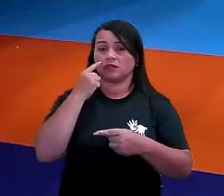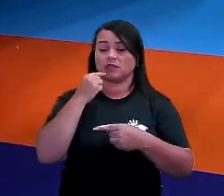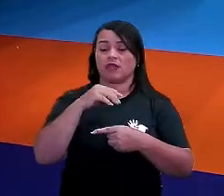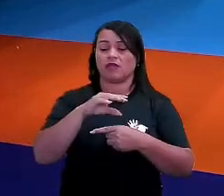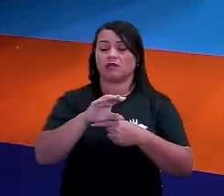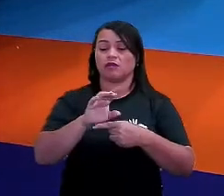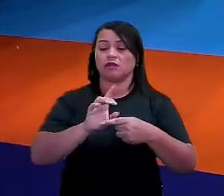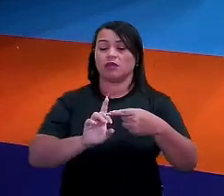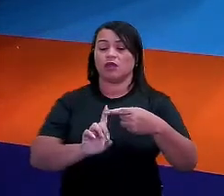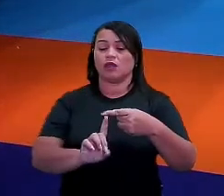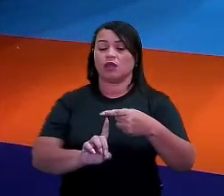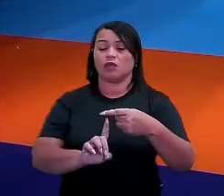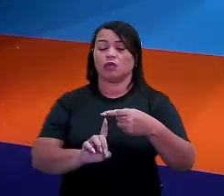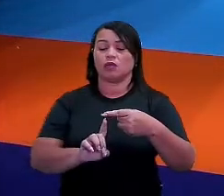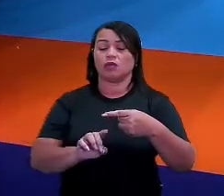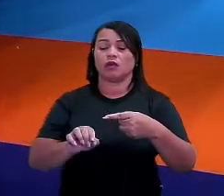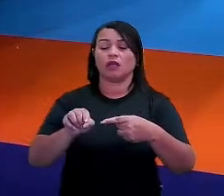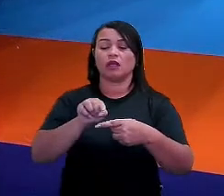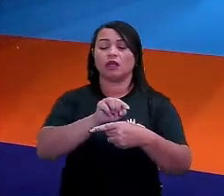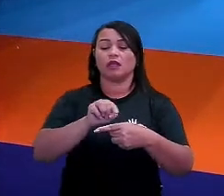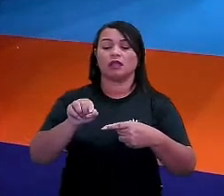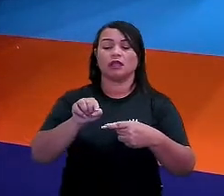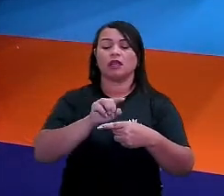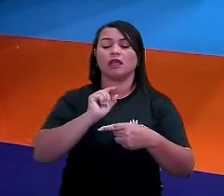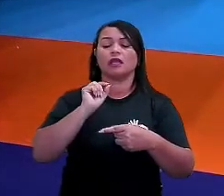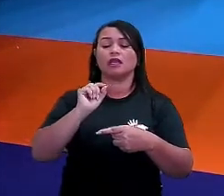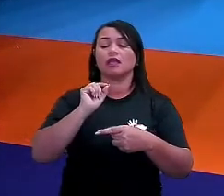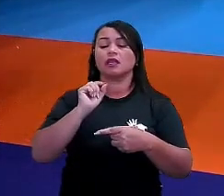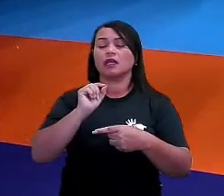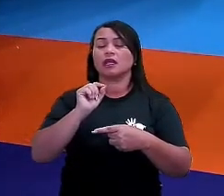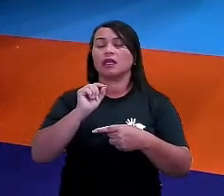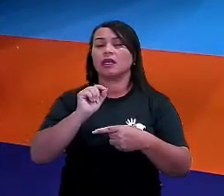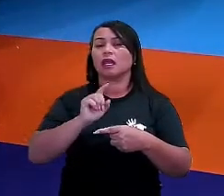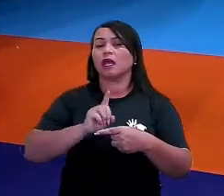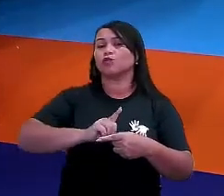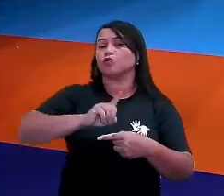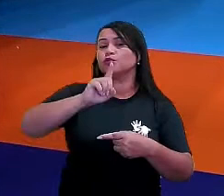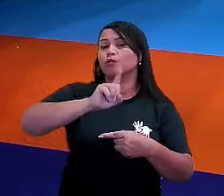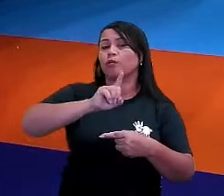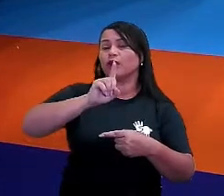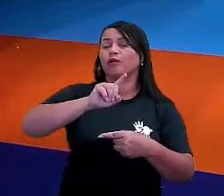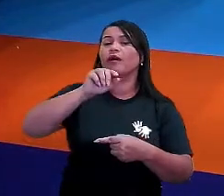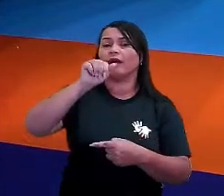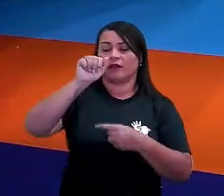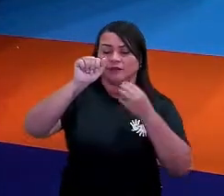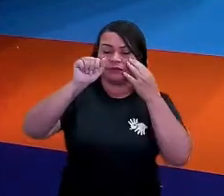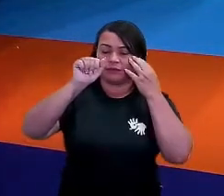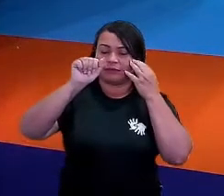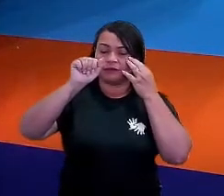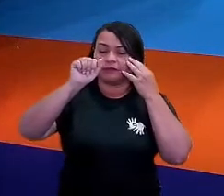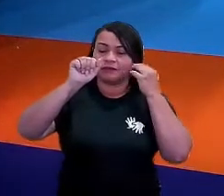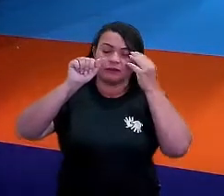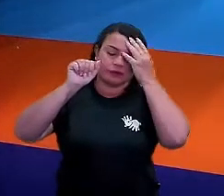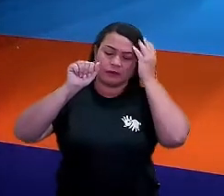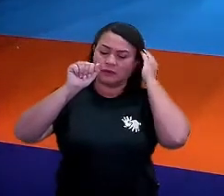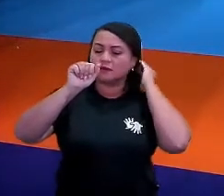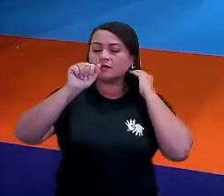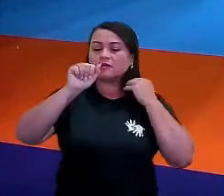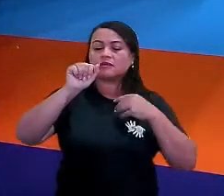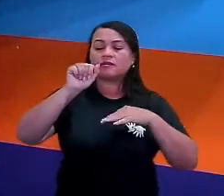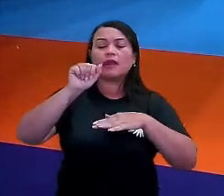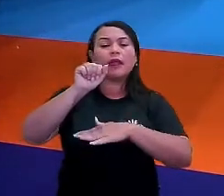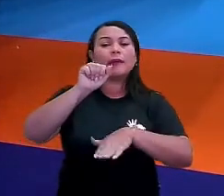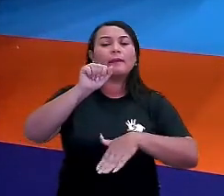de fração, tá, gente? Esse numerador aqui, quem é a extremidade superior? Não é o A? Na parte